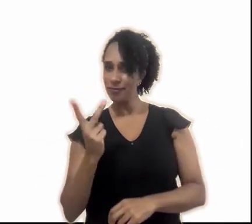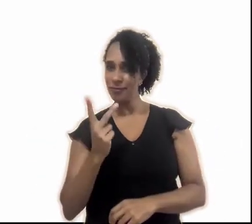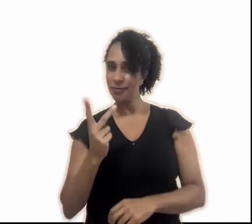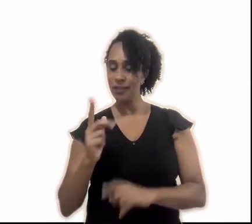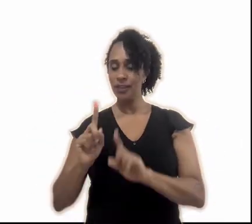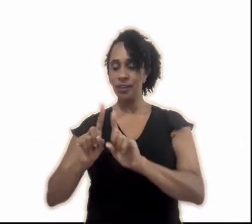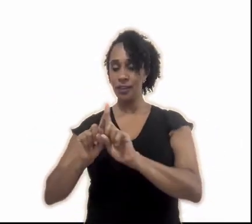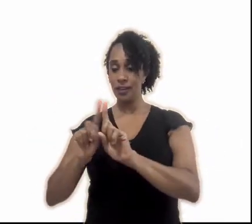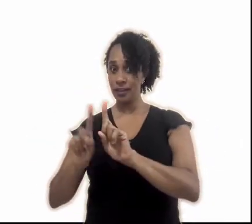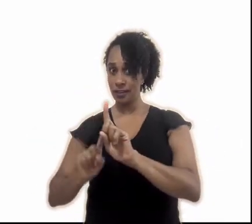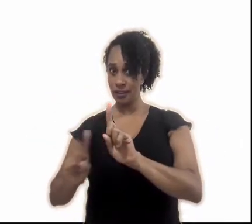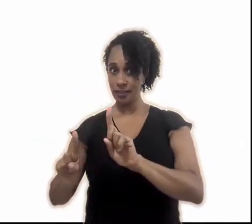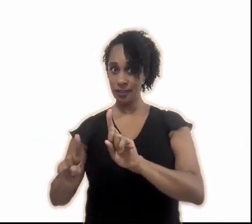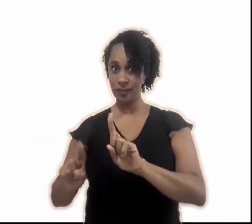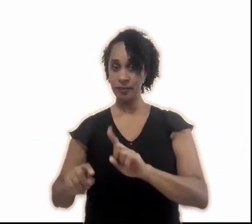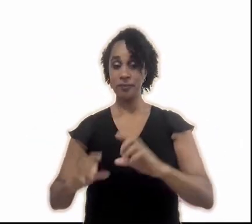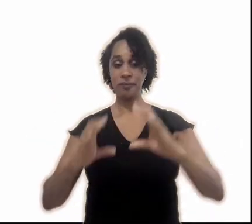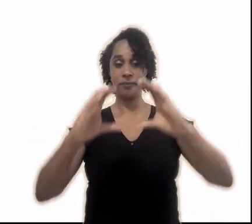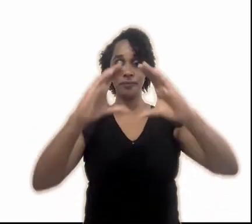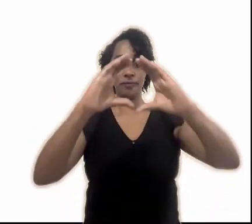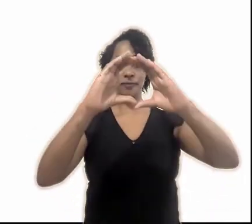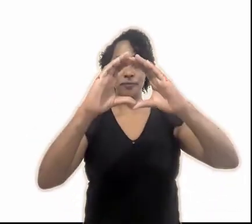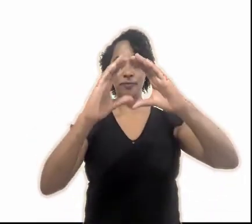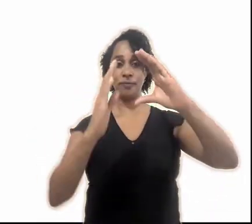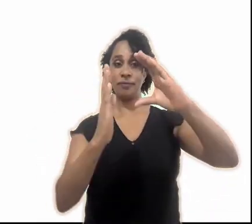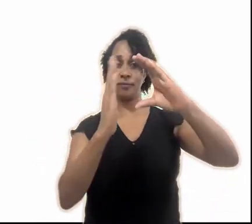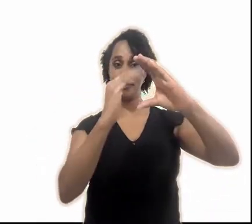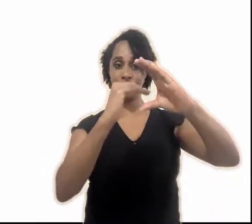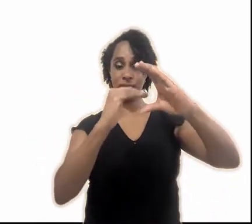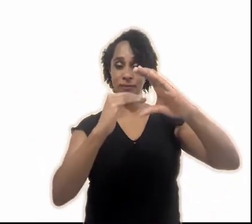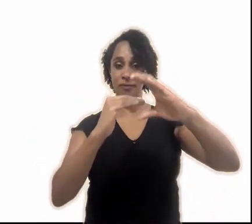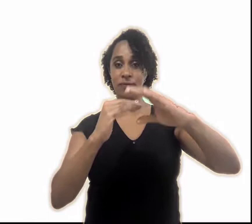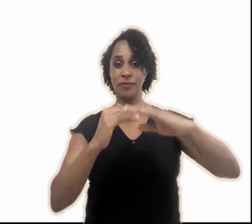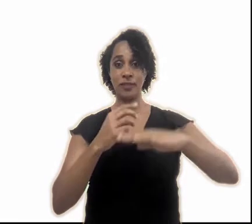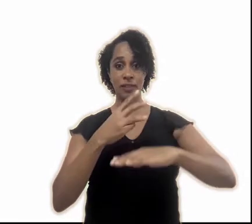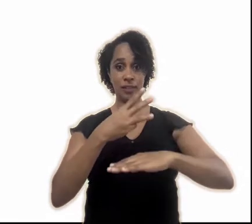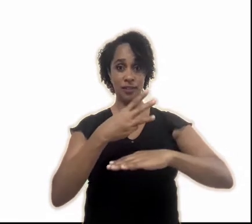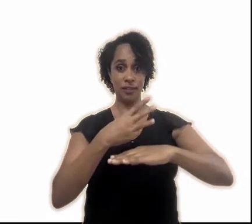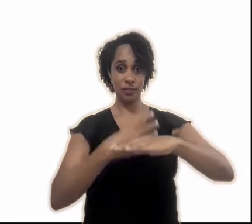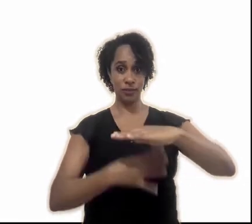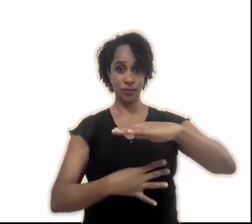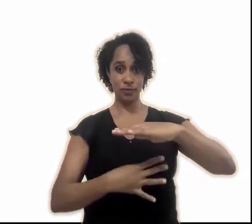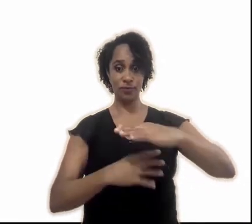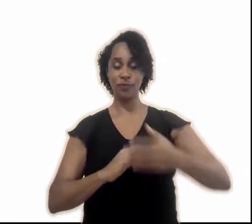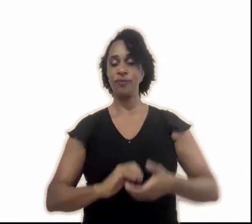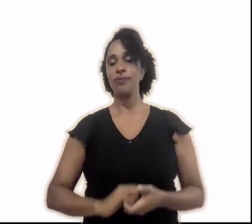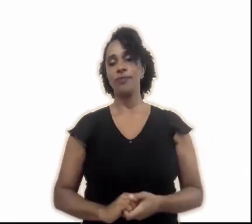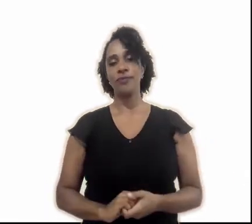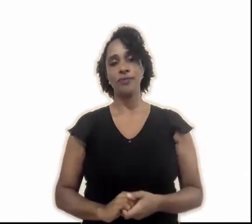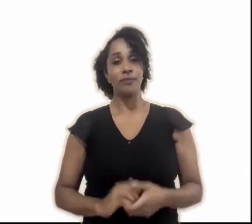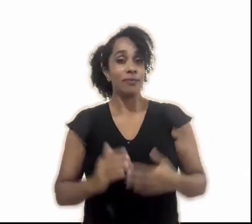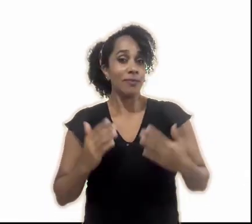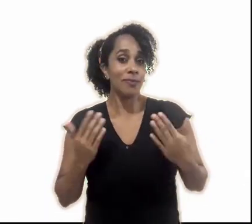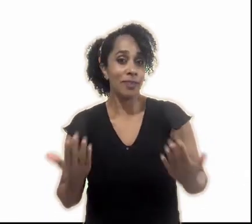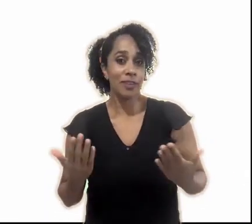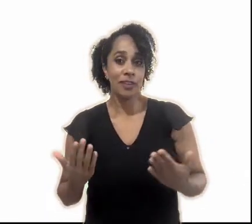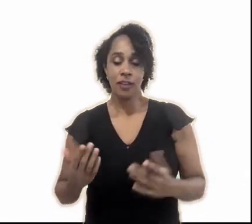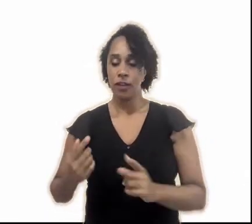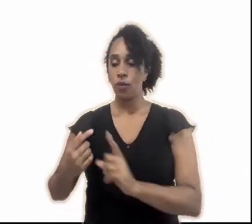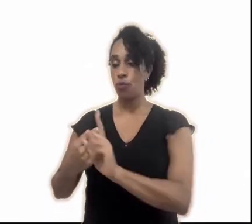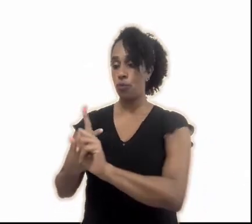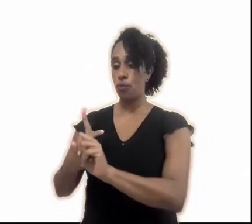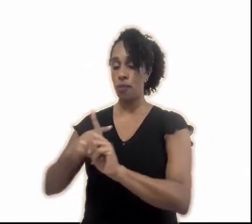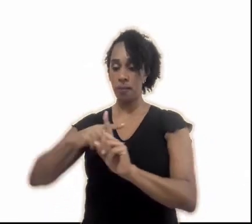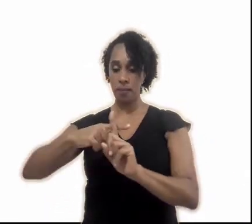inteiro. E outro círculo representando aqui uma fração, 3 quartos. Então temos que 1 mais